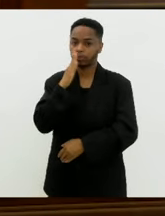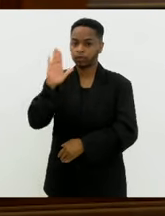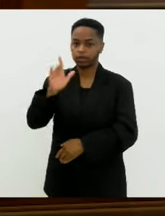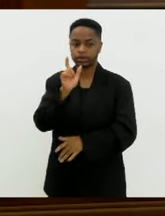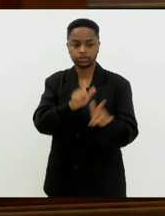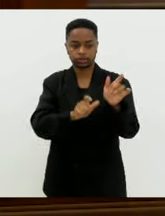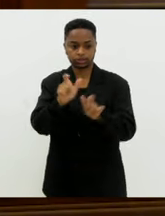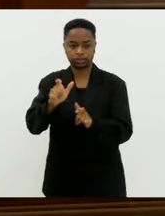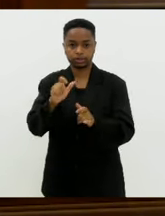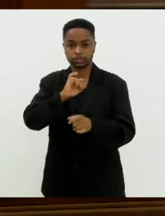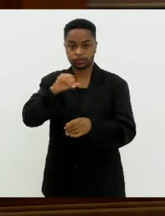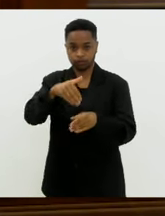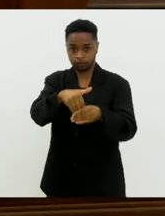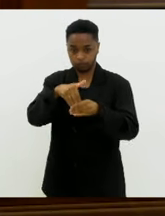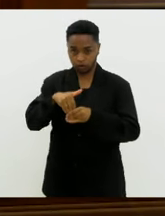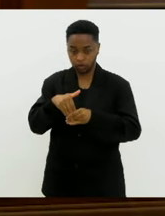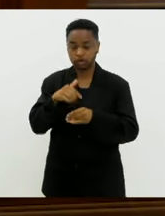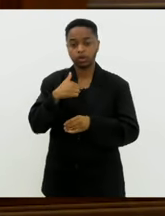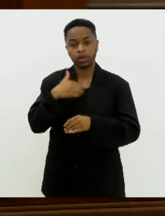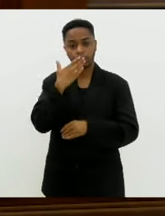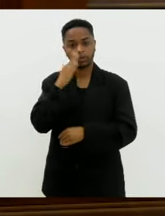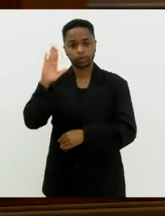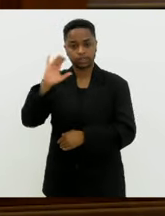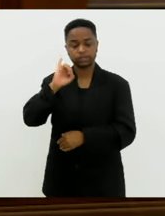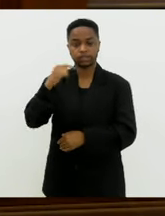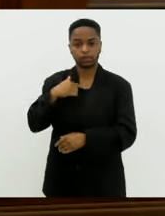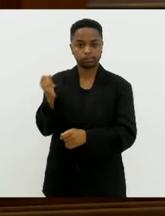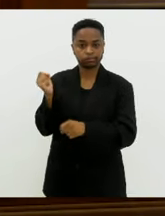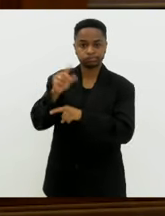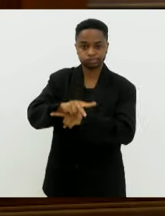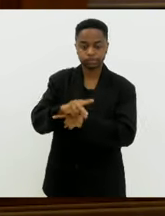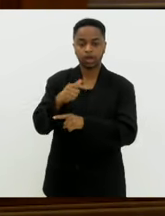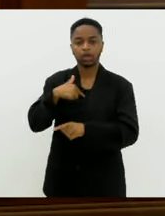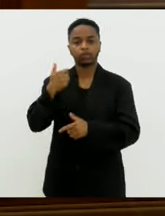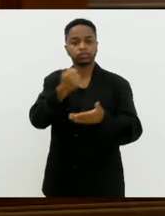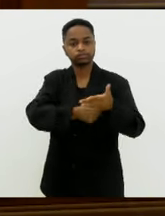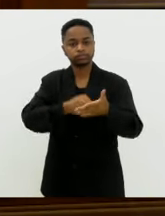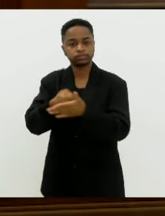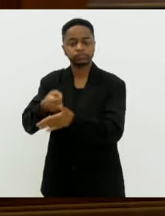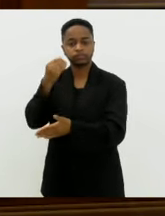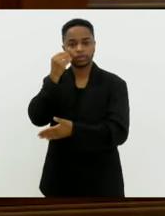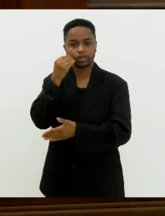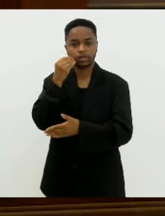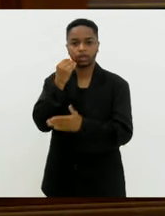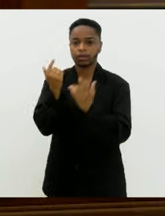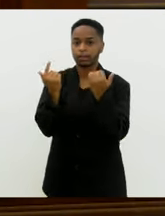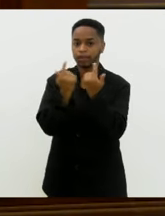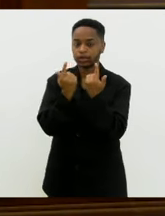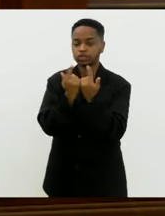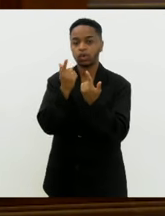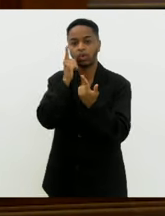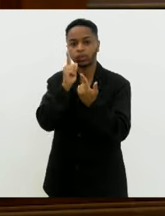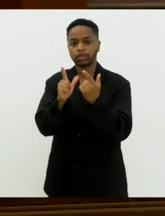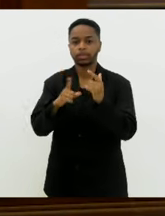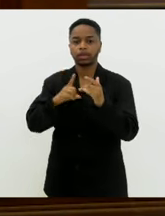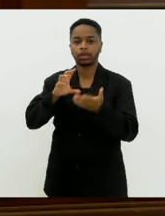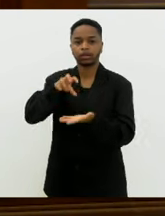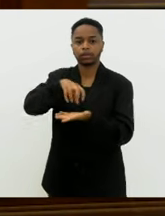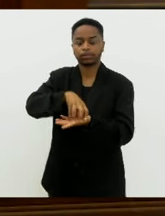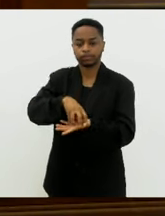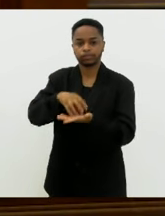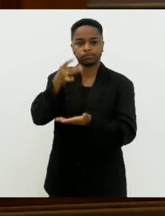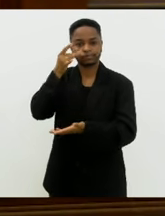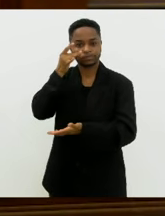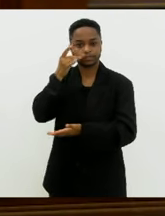pessoas que eu, como parlamentar, lutaria para levar a Magé um campus presencial de uma